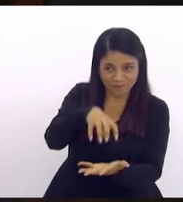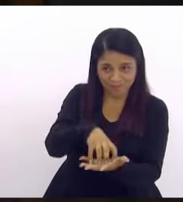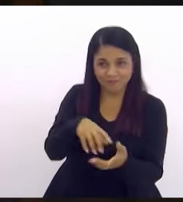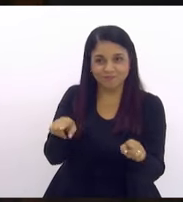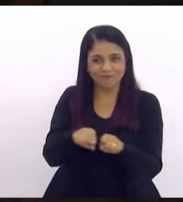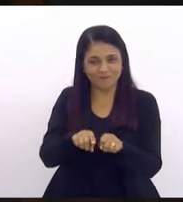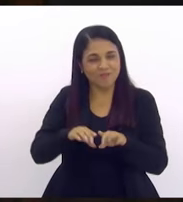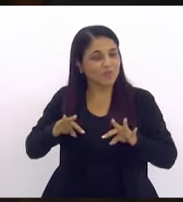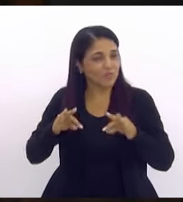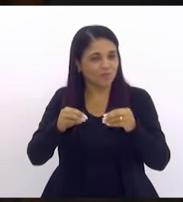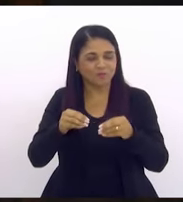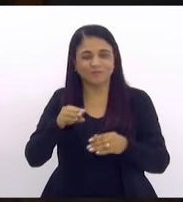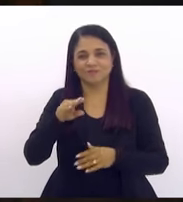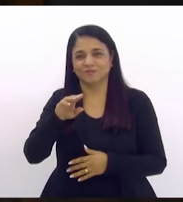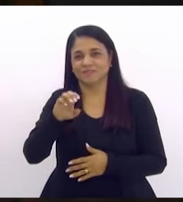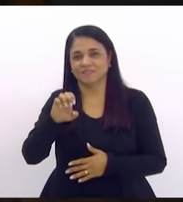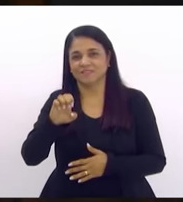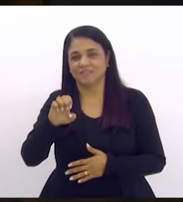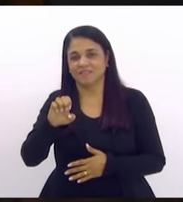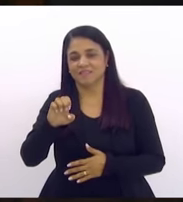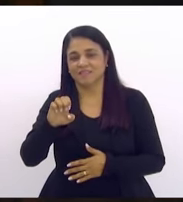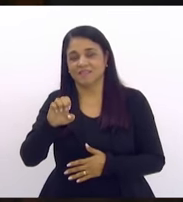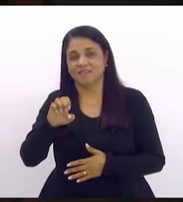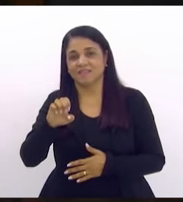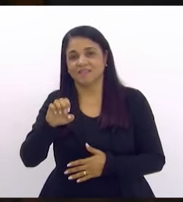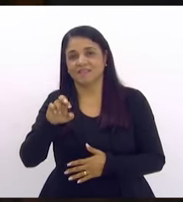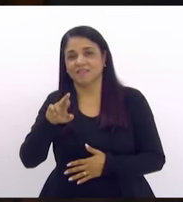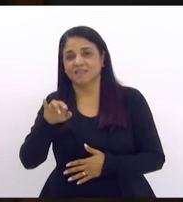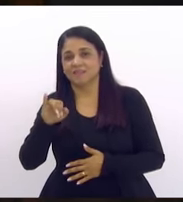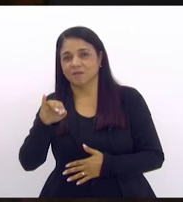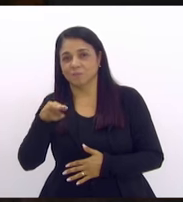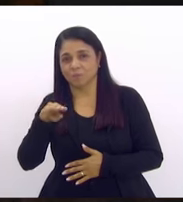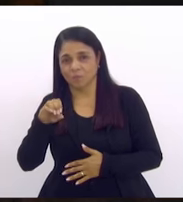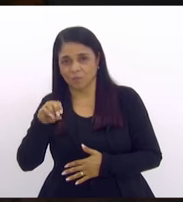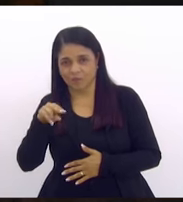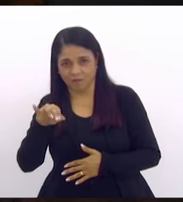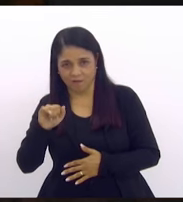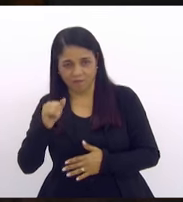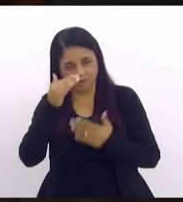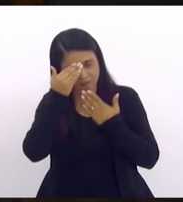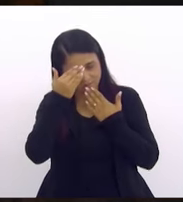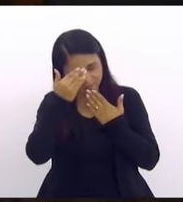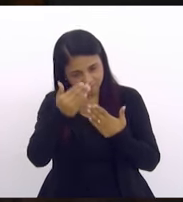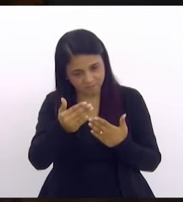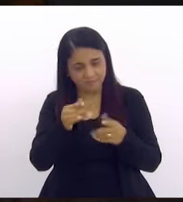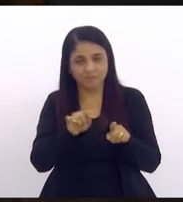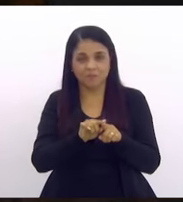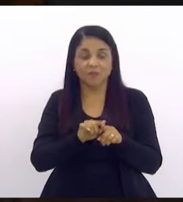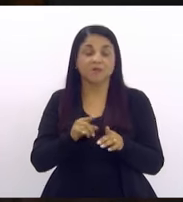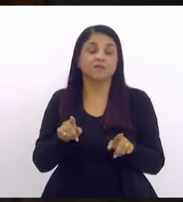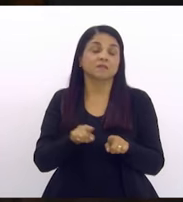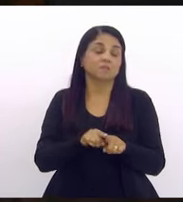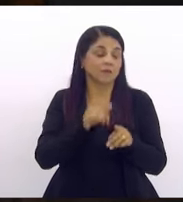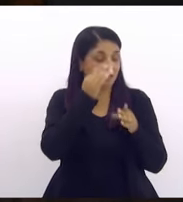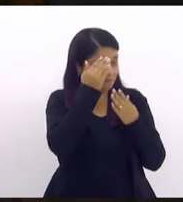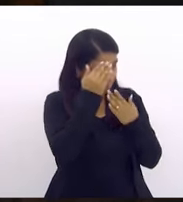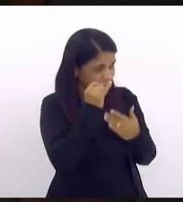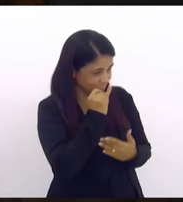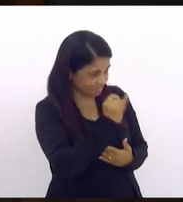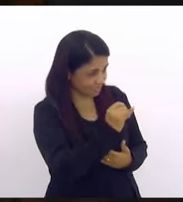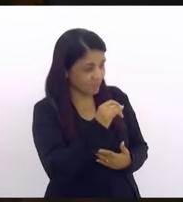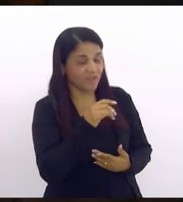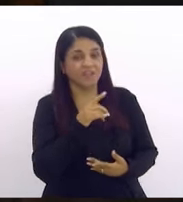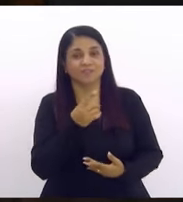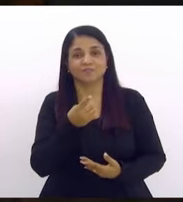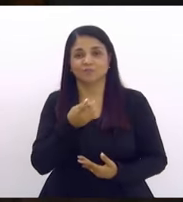centrão então então eu queria agradecer dizer Dr Ivan que volto a dizer agradecer